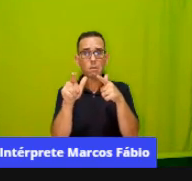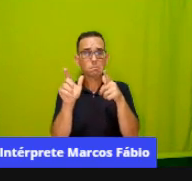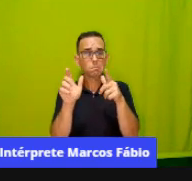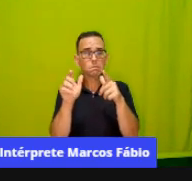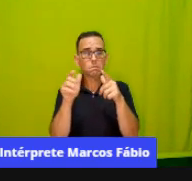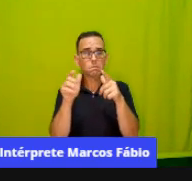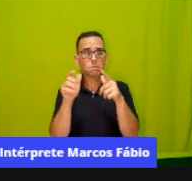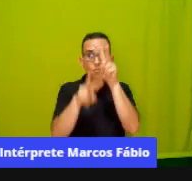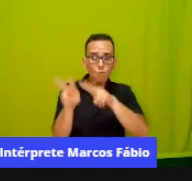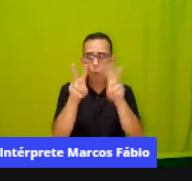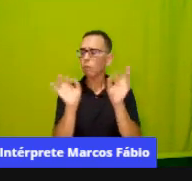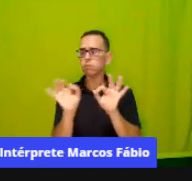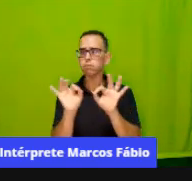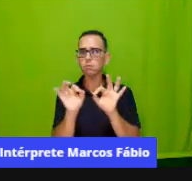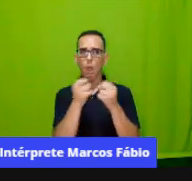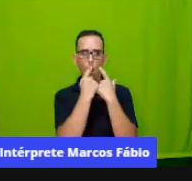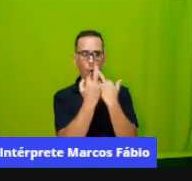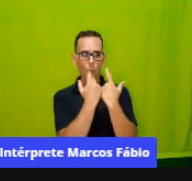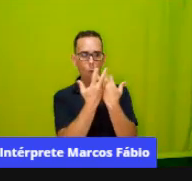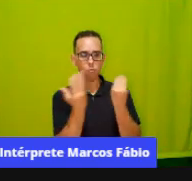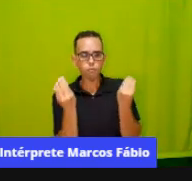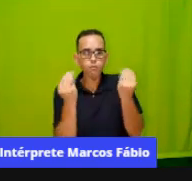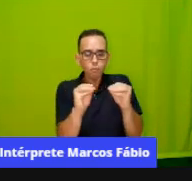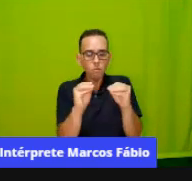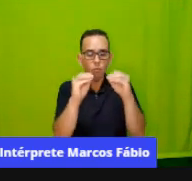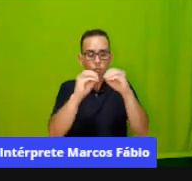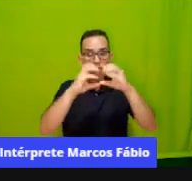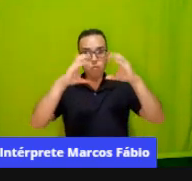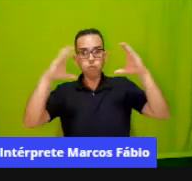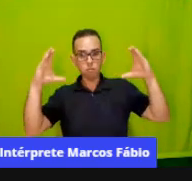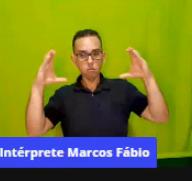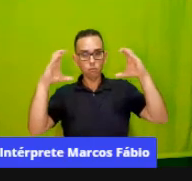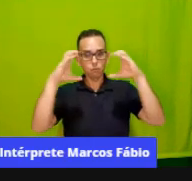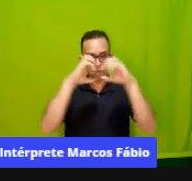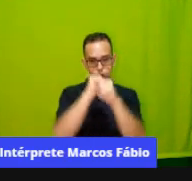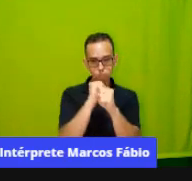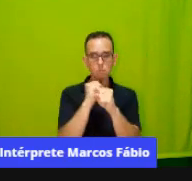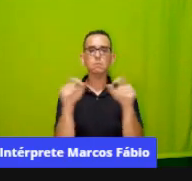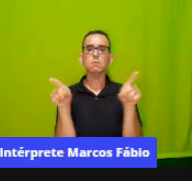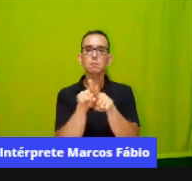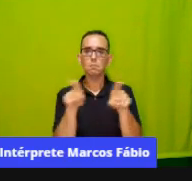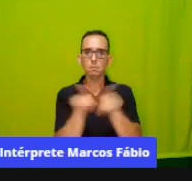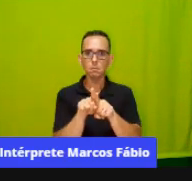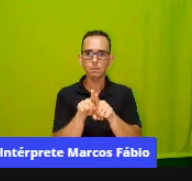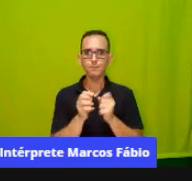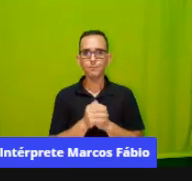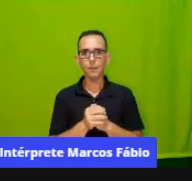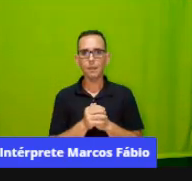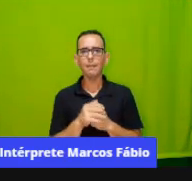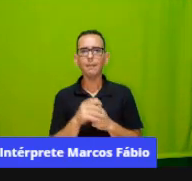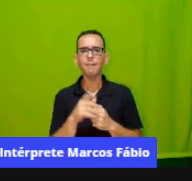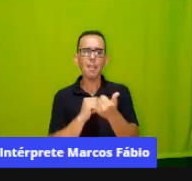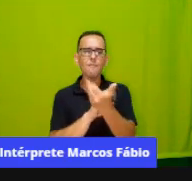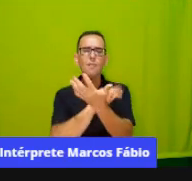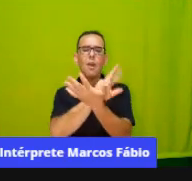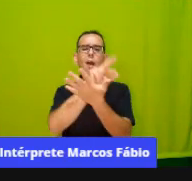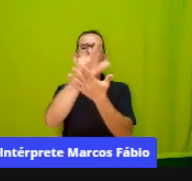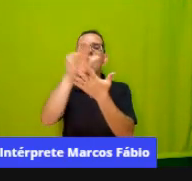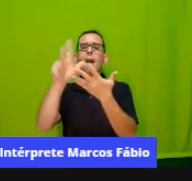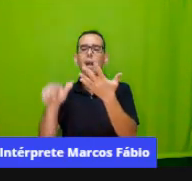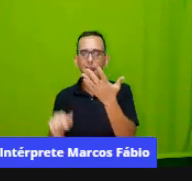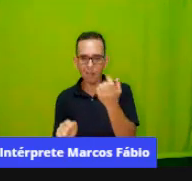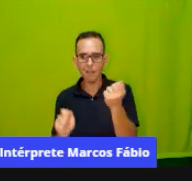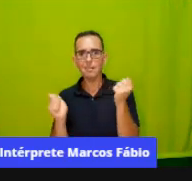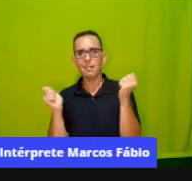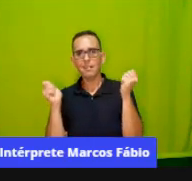essa letra maior, se ele não tem problema visual, menor, se ele consegue contraste de cores, coloca o contraste, se ele não